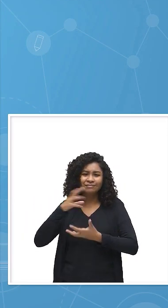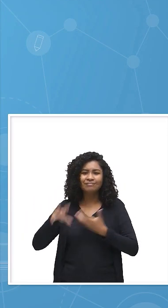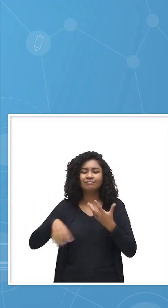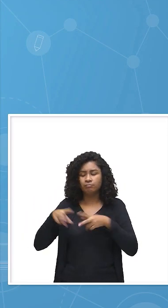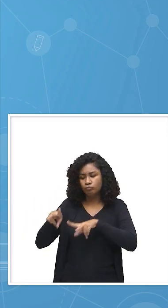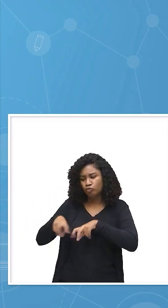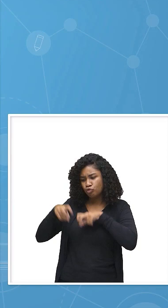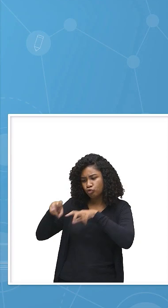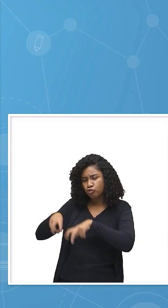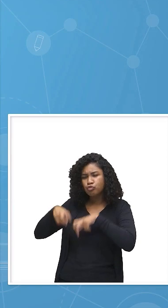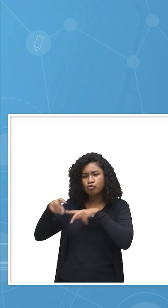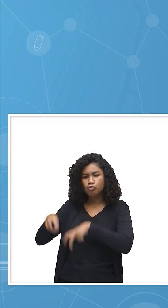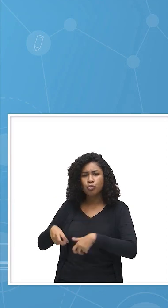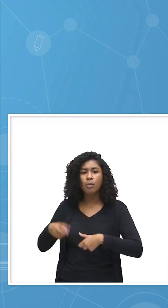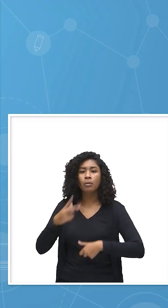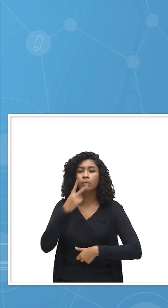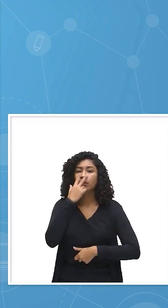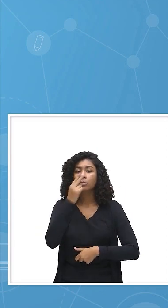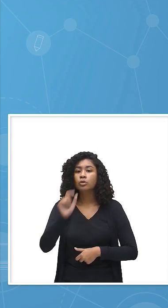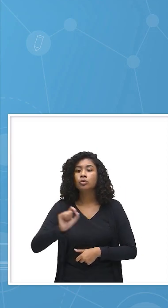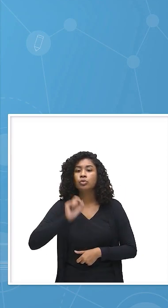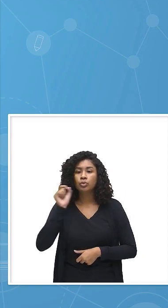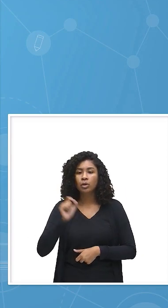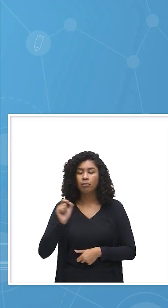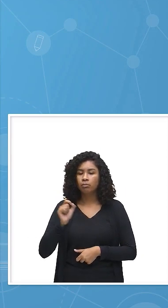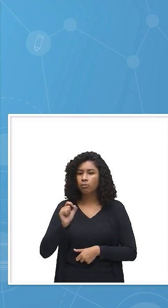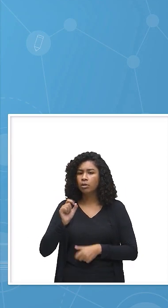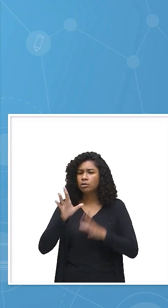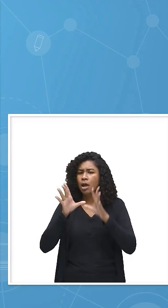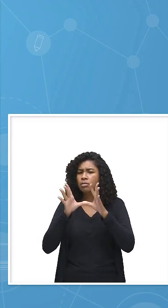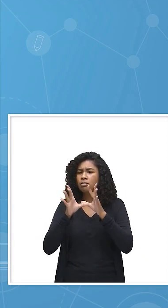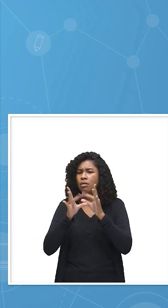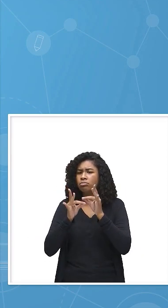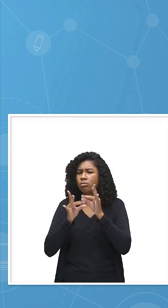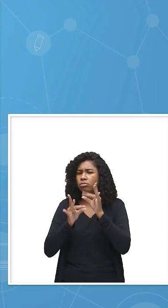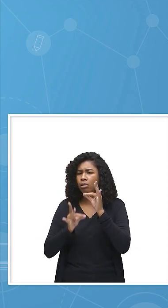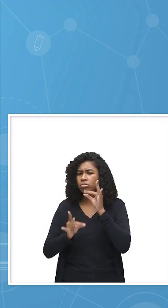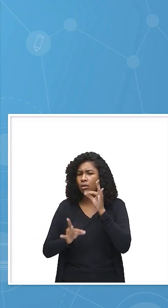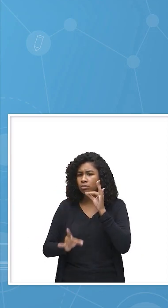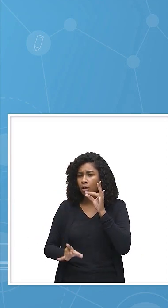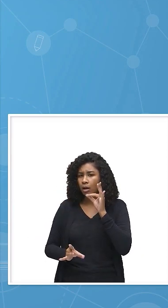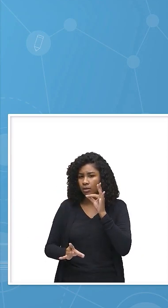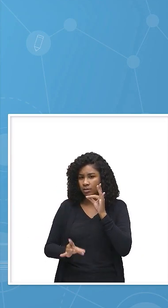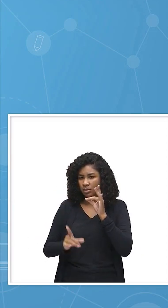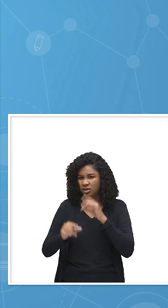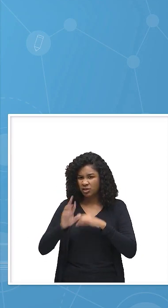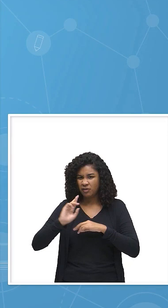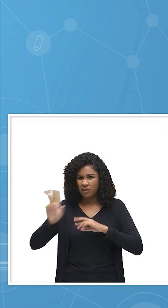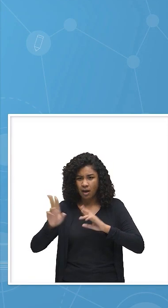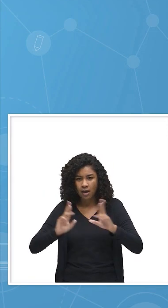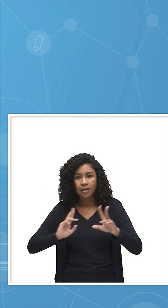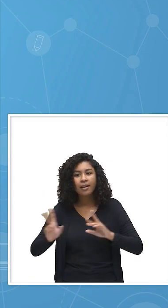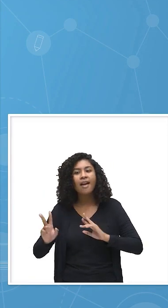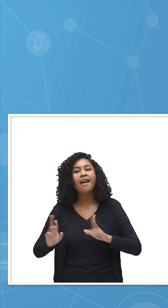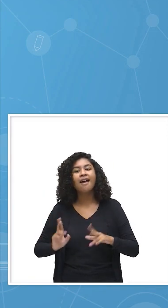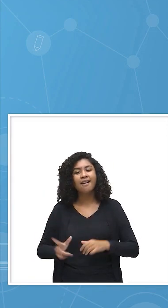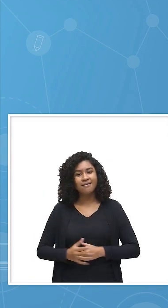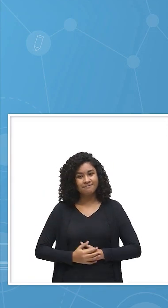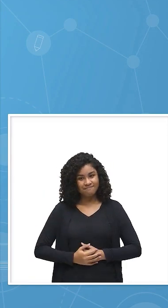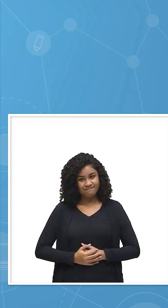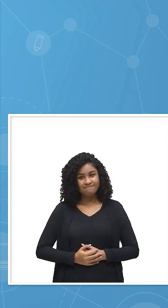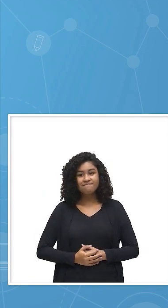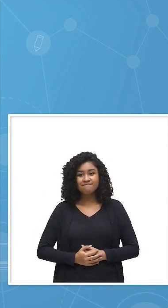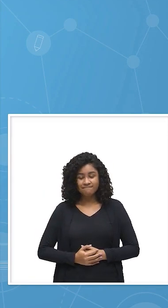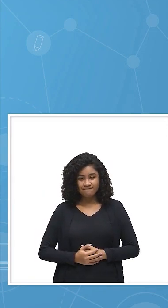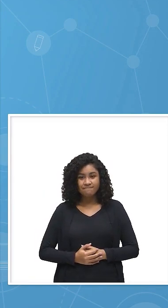eles vão se tornando mais complexos. O que é isso, professora? Vão ficando diferentes, vão ficando aí